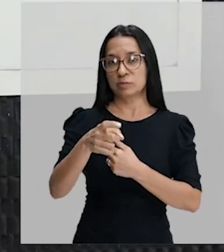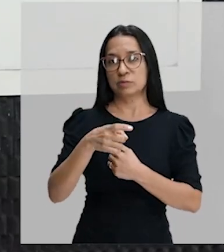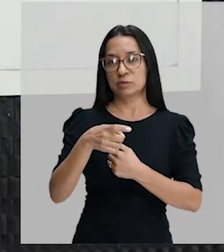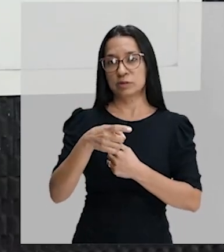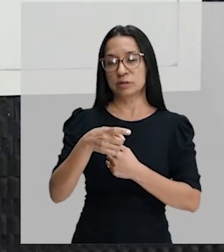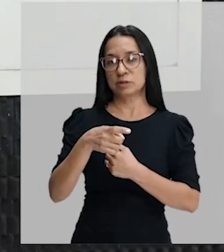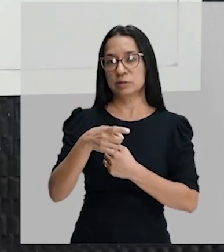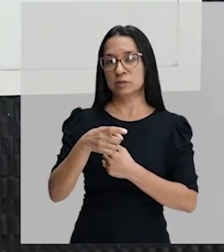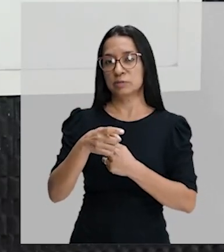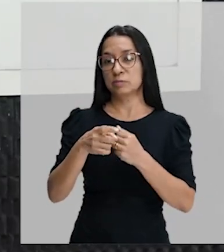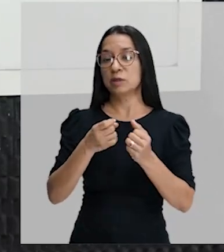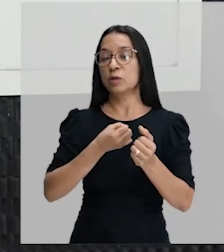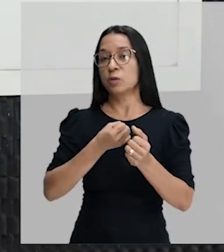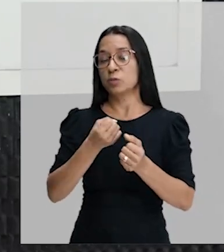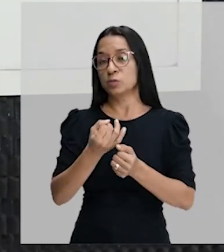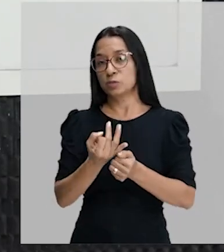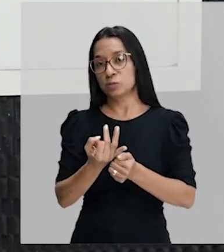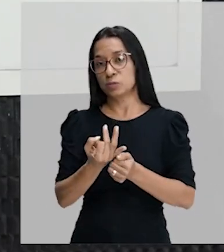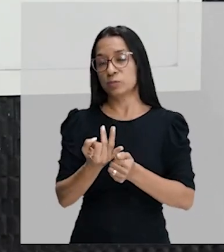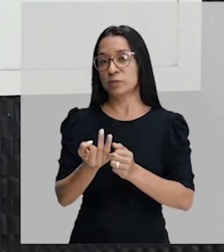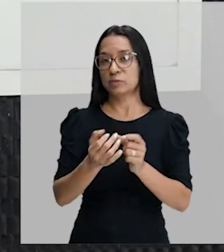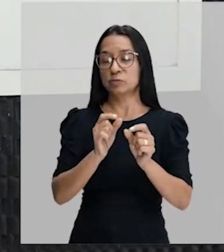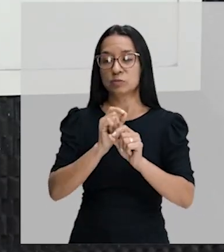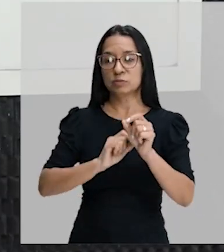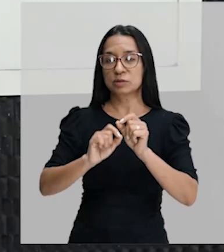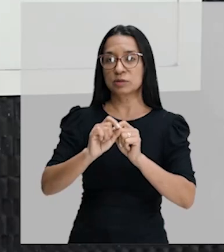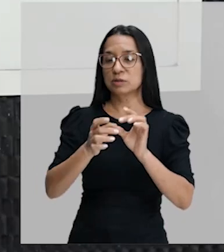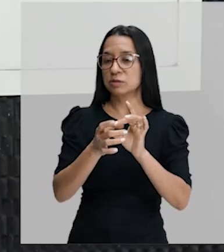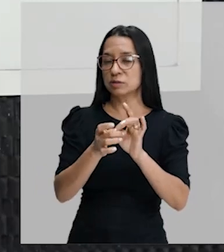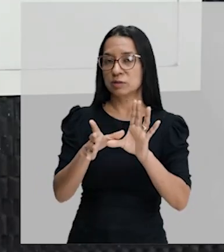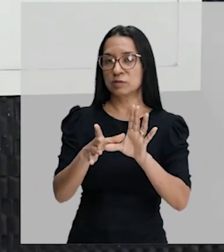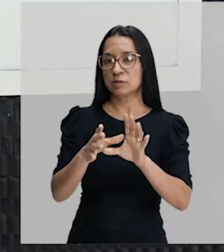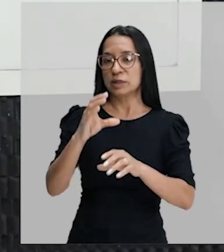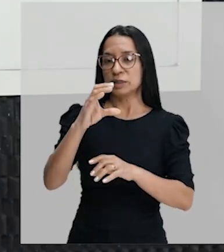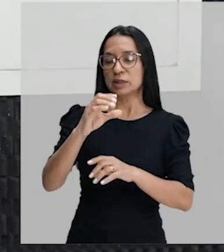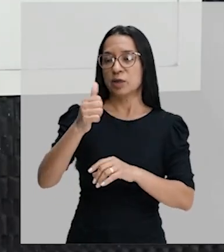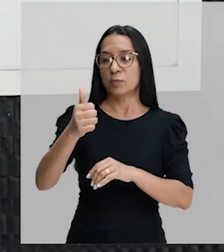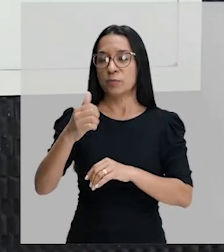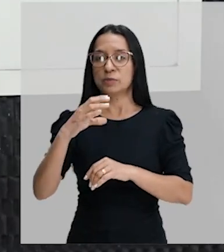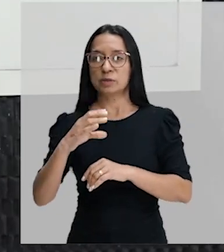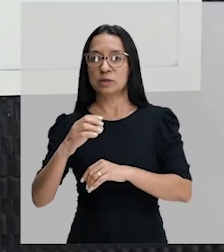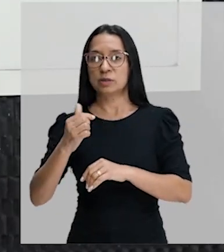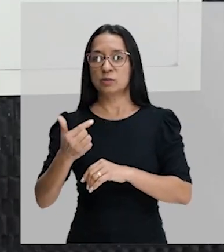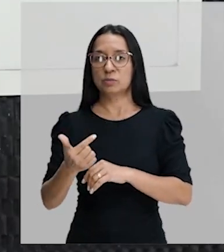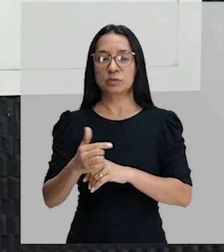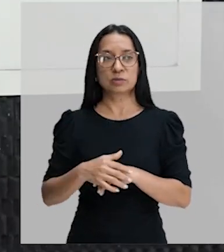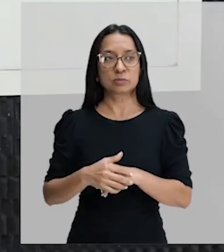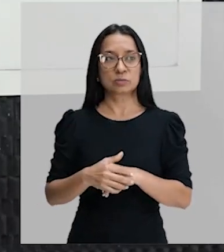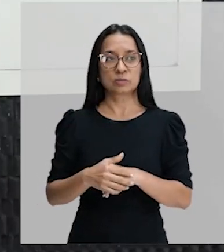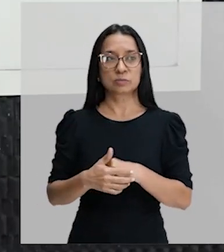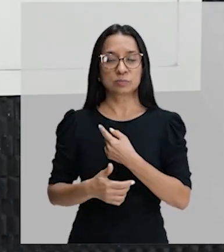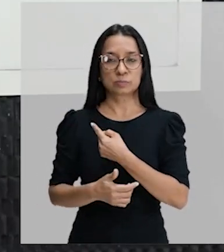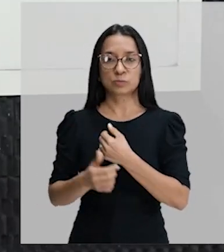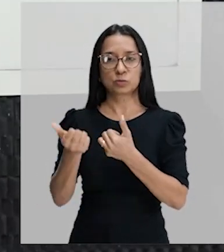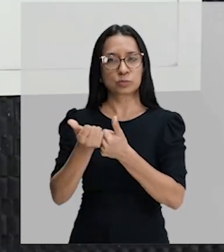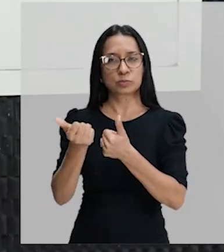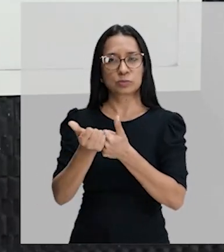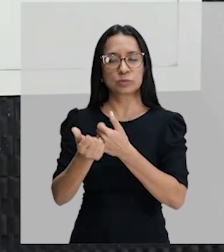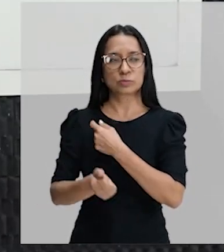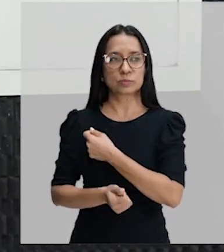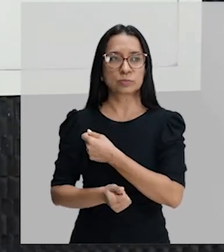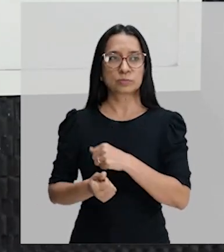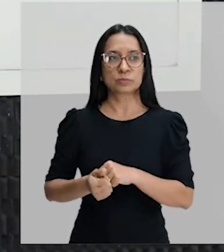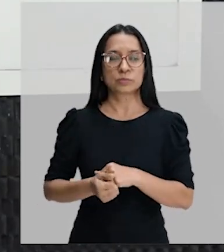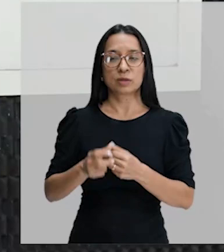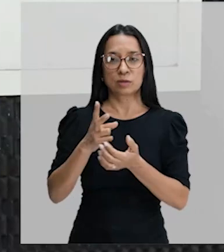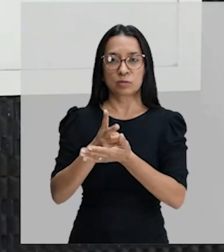pelos termos independentes, que é C1 e C2. Então, esse dx, eu substituí A1 e A2 por C1 e C2. E